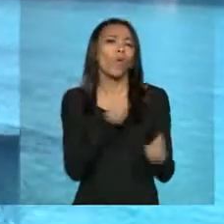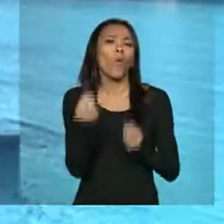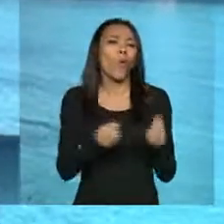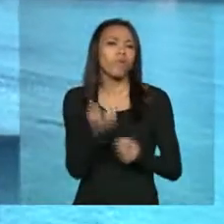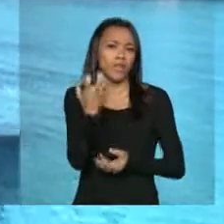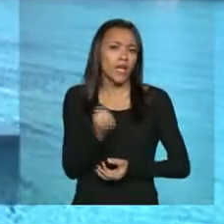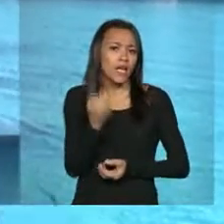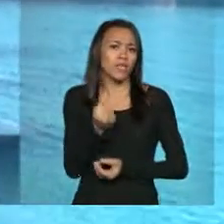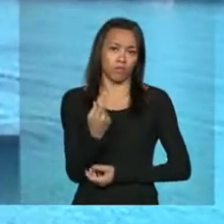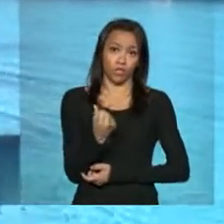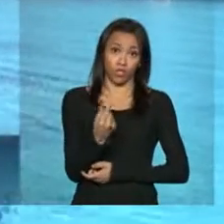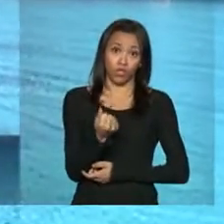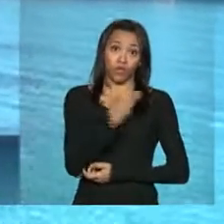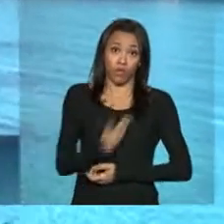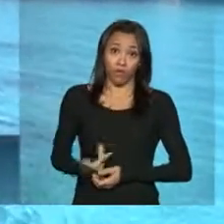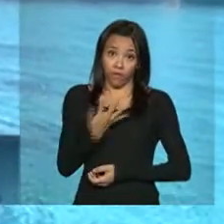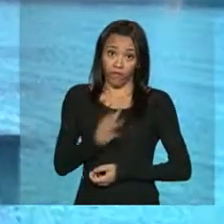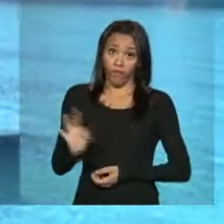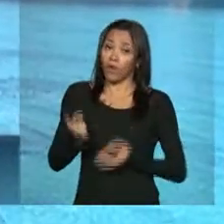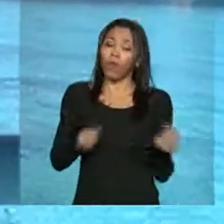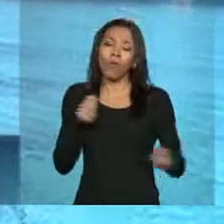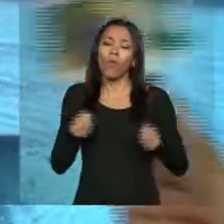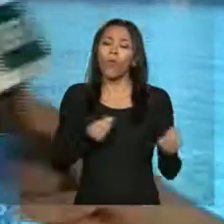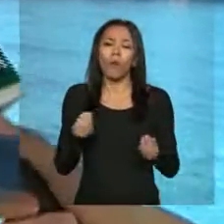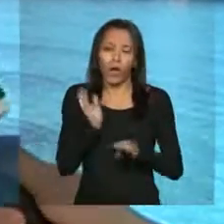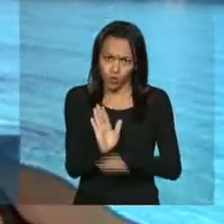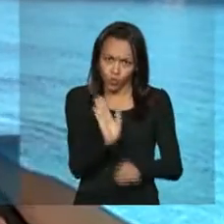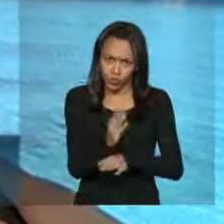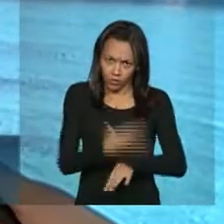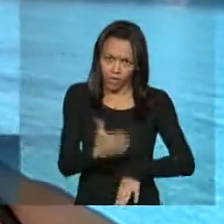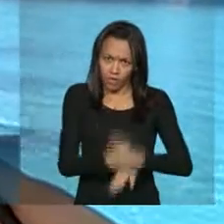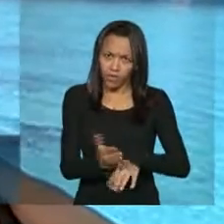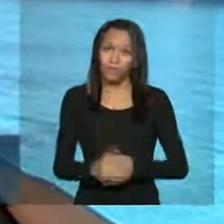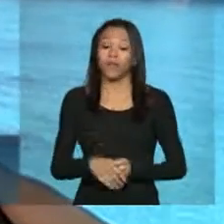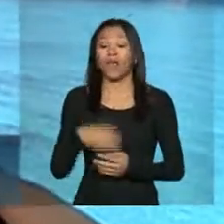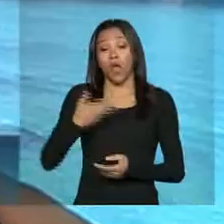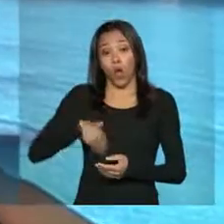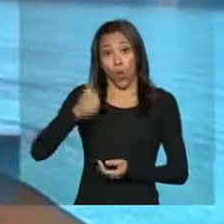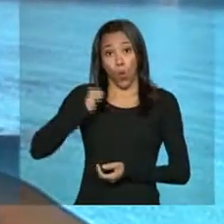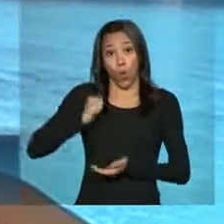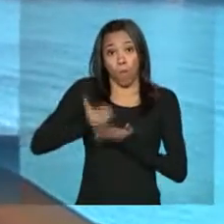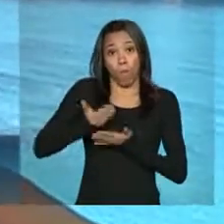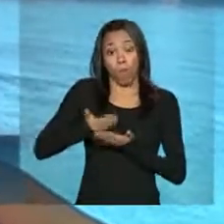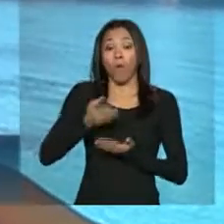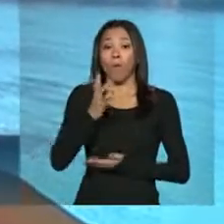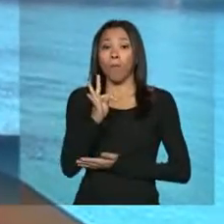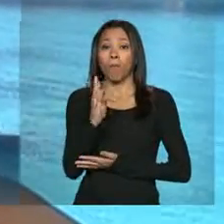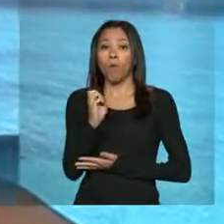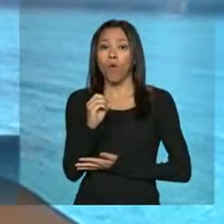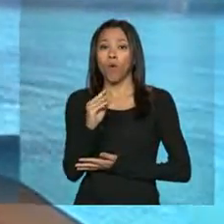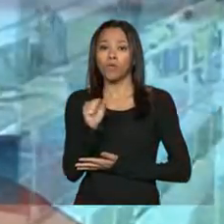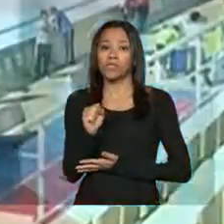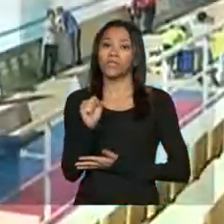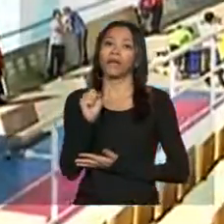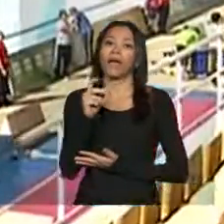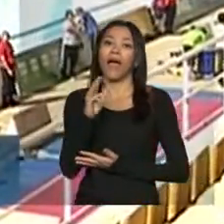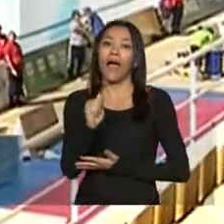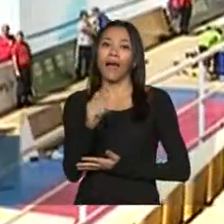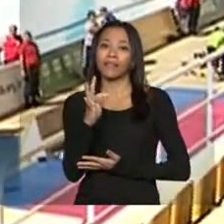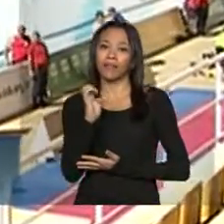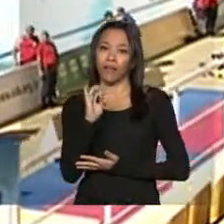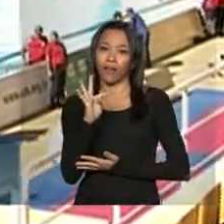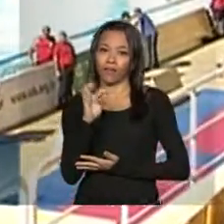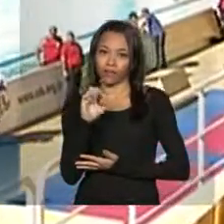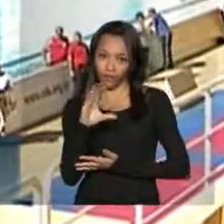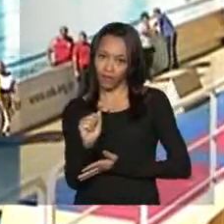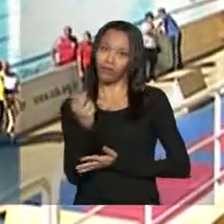recebe esse benefício que ele mudou no dia a dia do seu treinamento ao bolsa atleta já faz muito eu recebo eo bolsa pódio é desde o